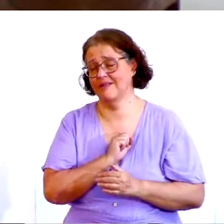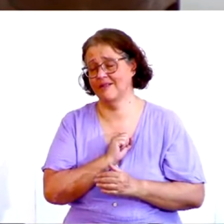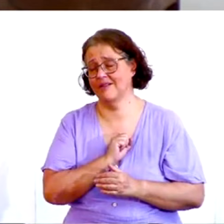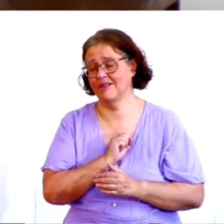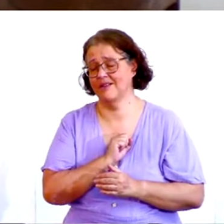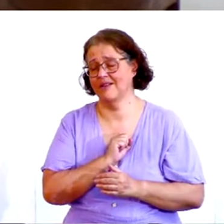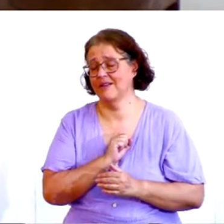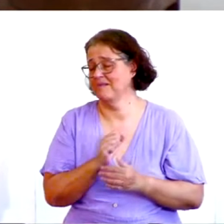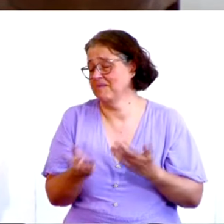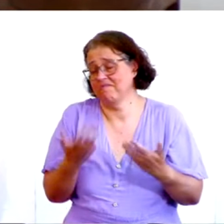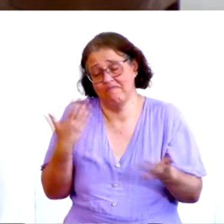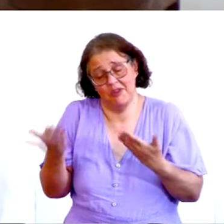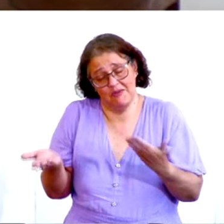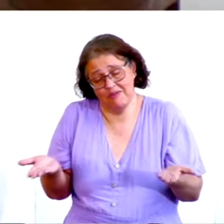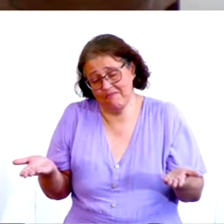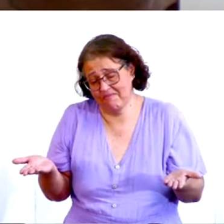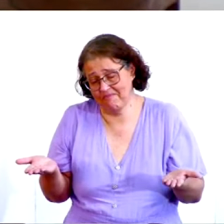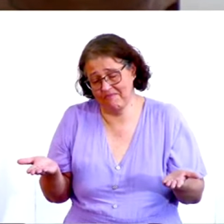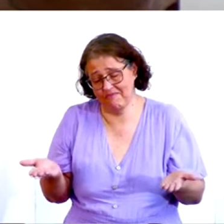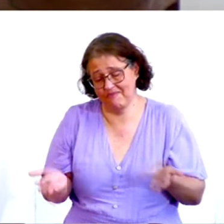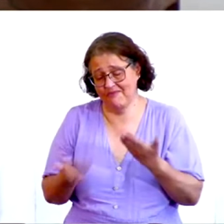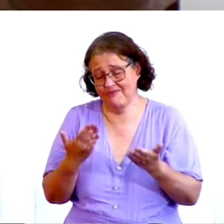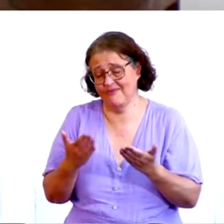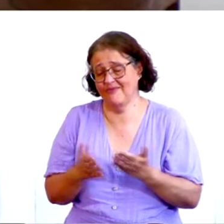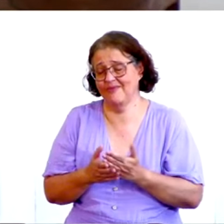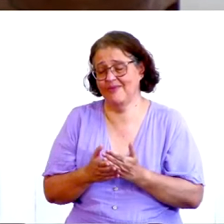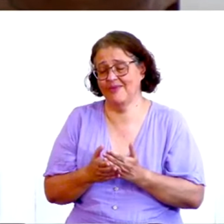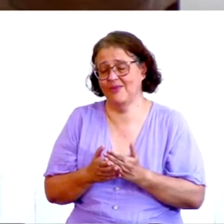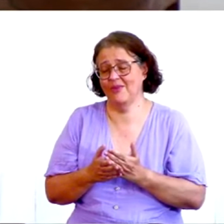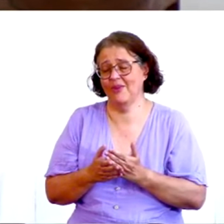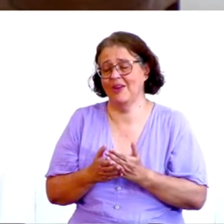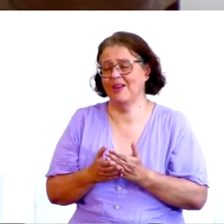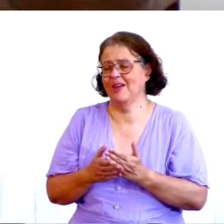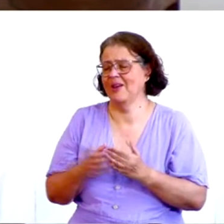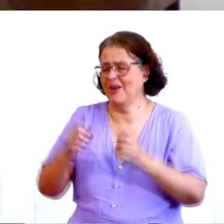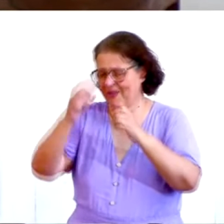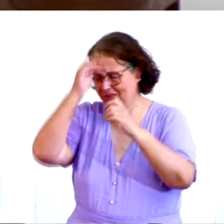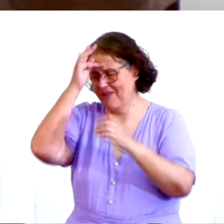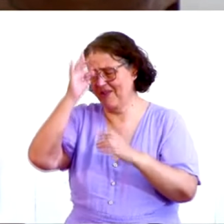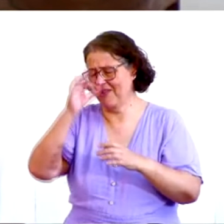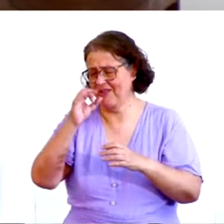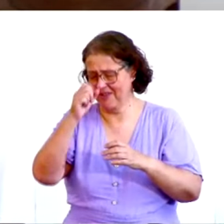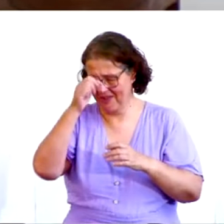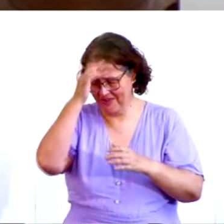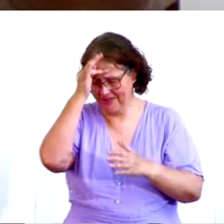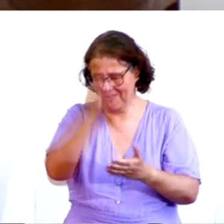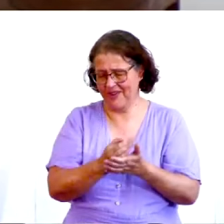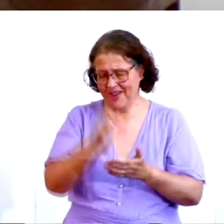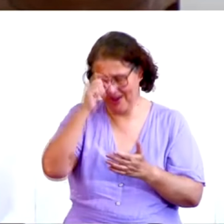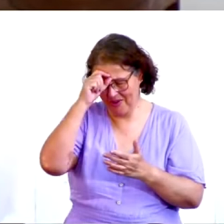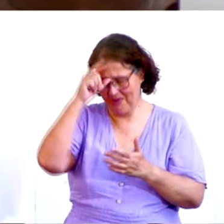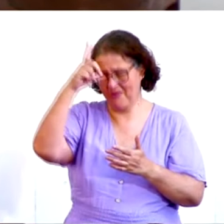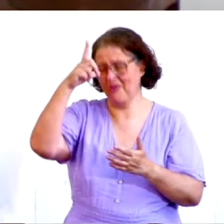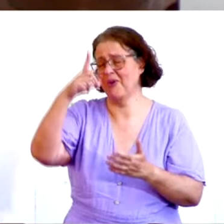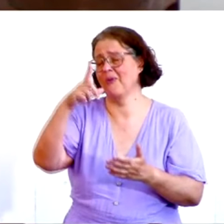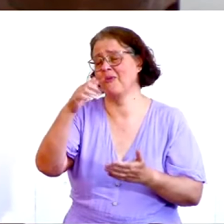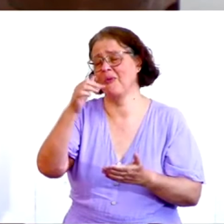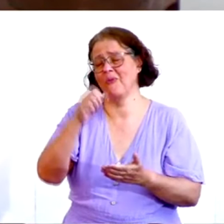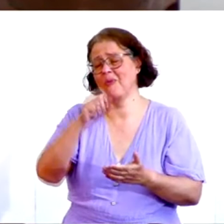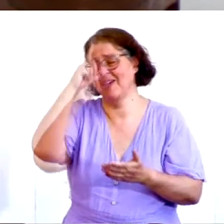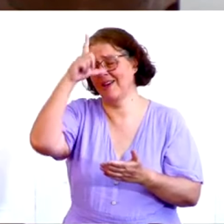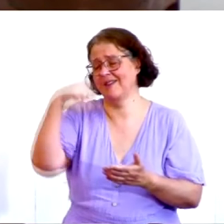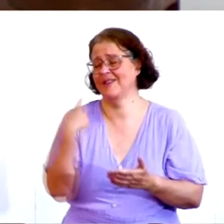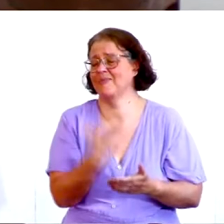talvez senhor trabalhei nós aumenta em nós a fé de maneira que a gente possa olhar para palavras